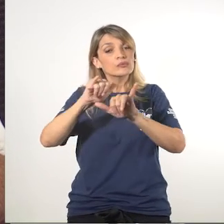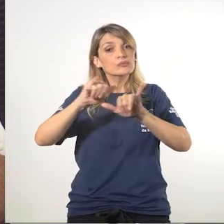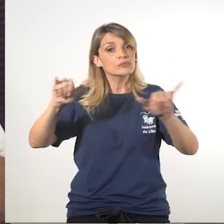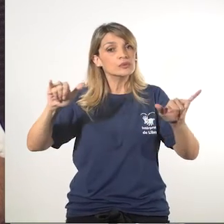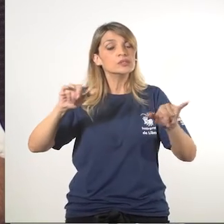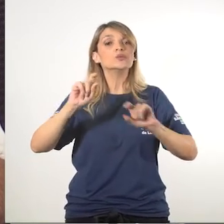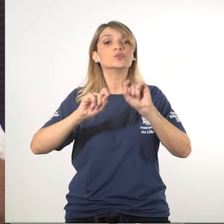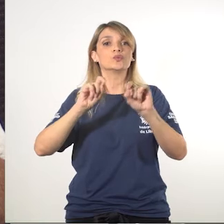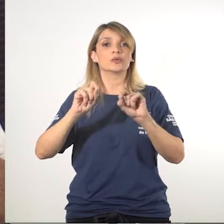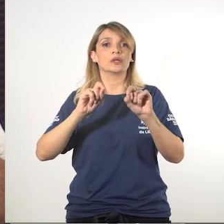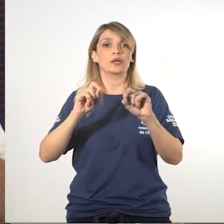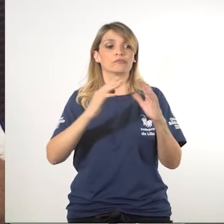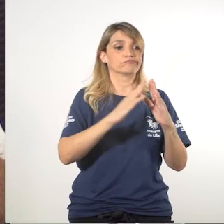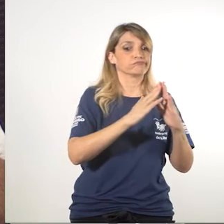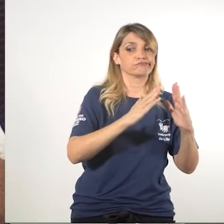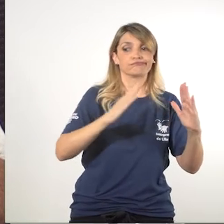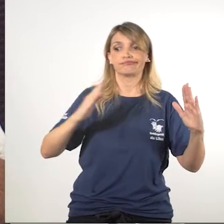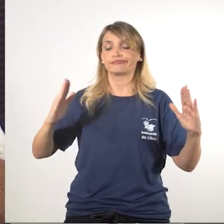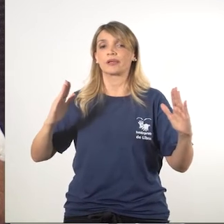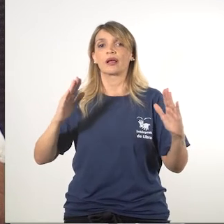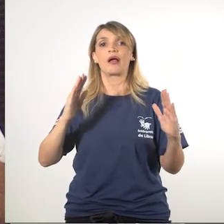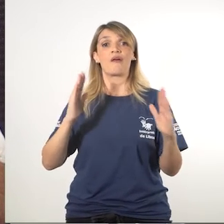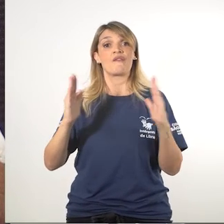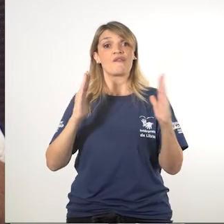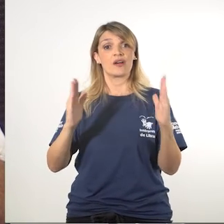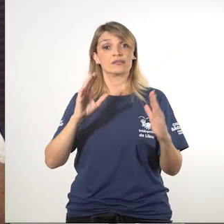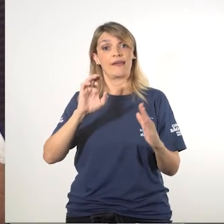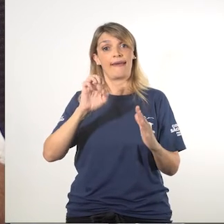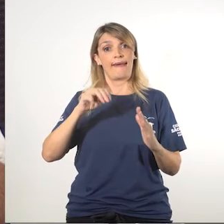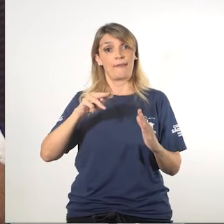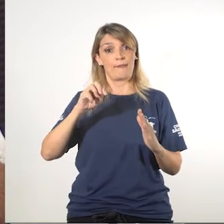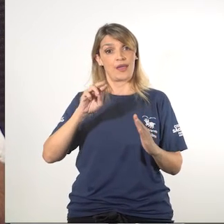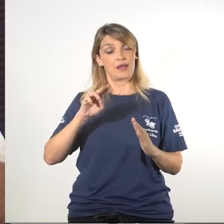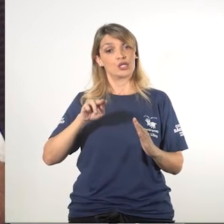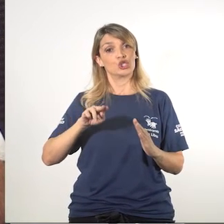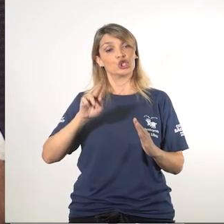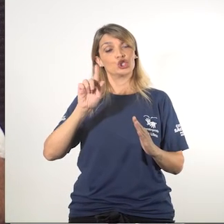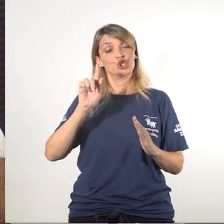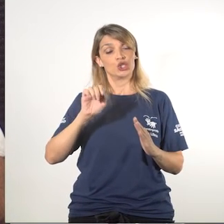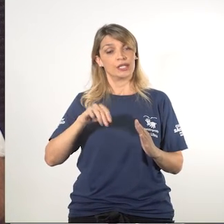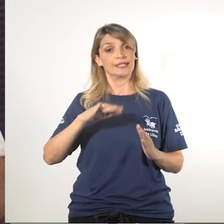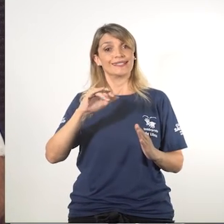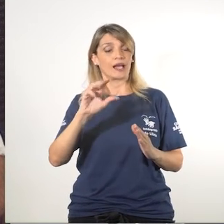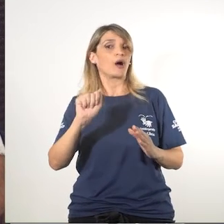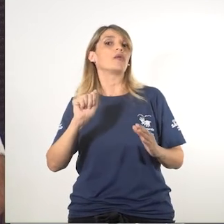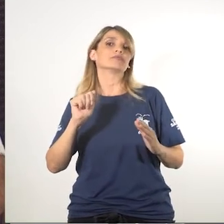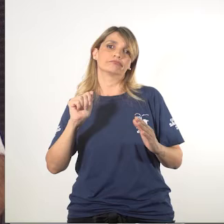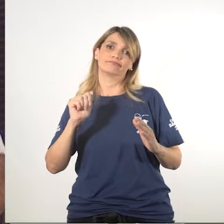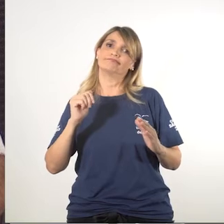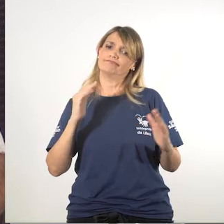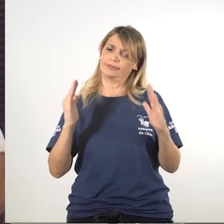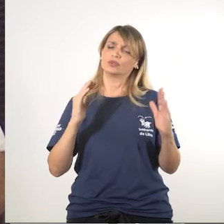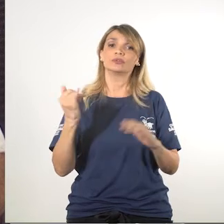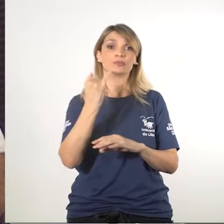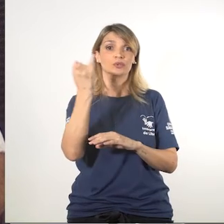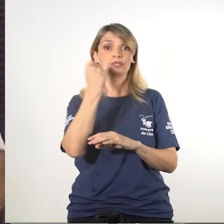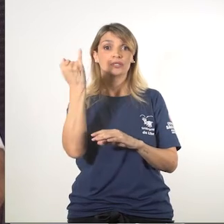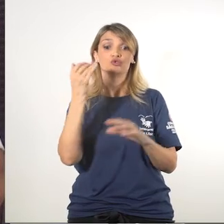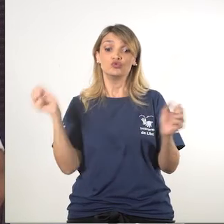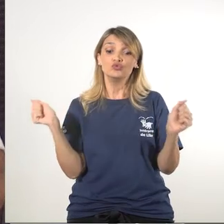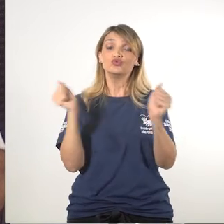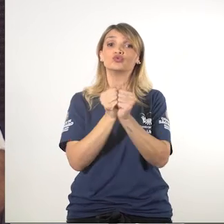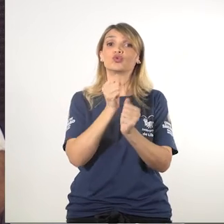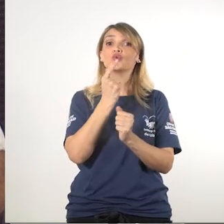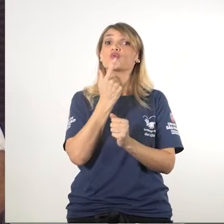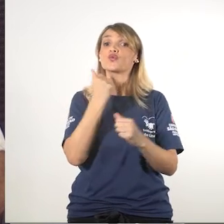então, a prorrogação ou não da fase emergencial. Ela teve um papel importante, que somado aos feriados, provocou